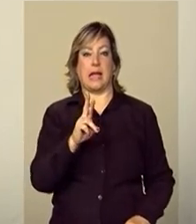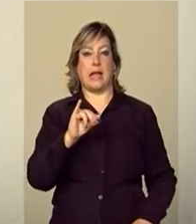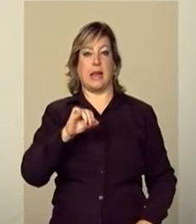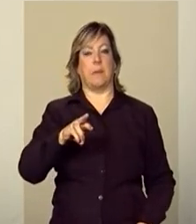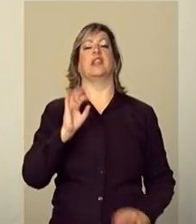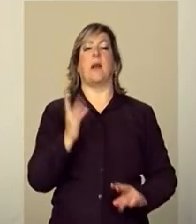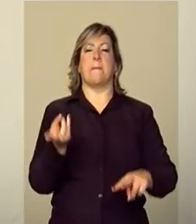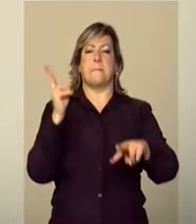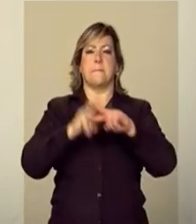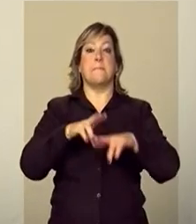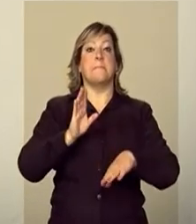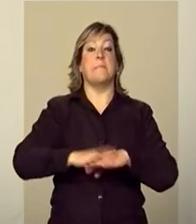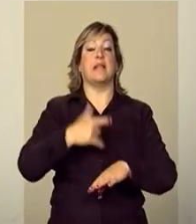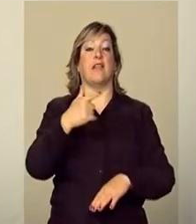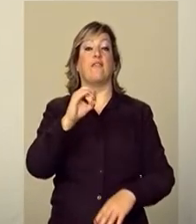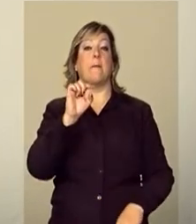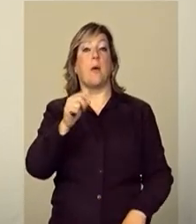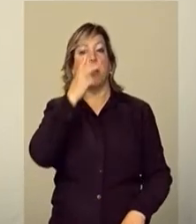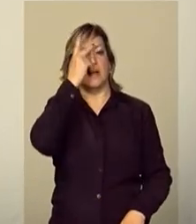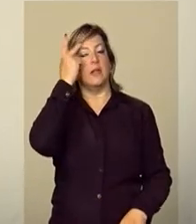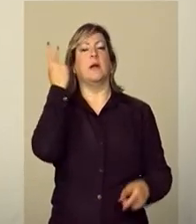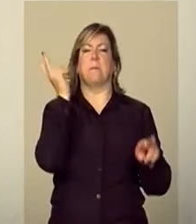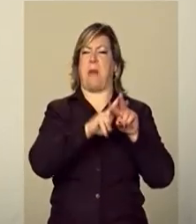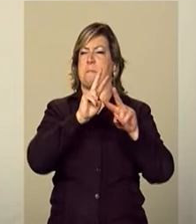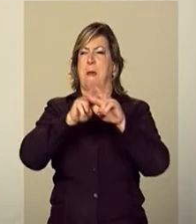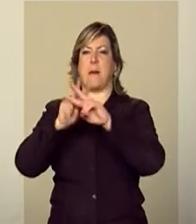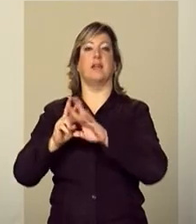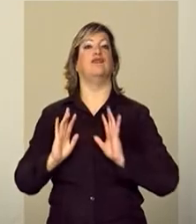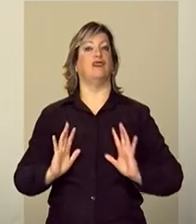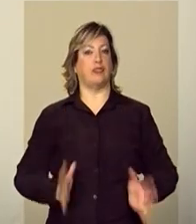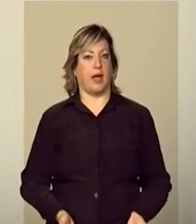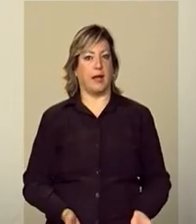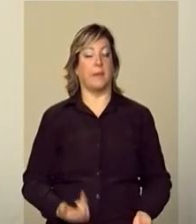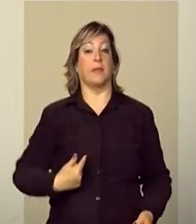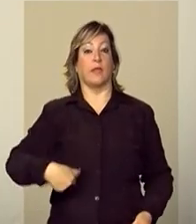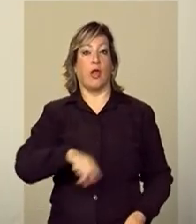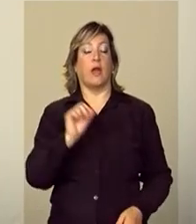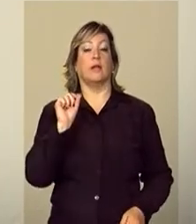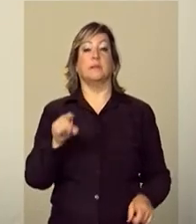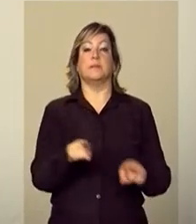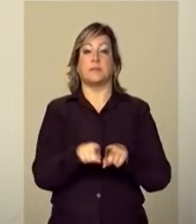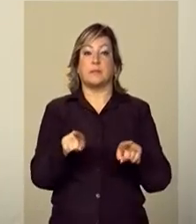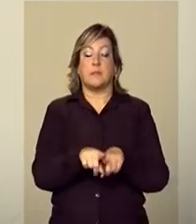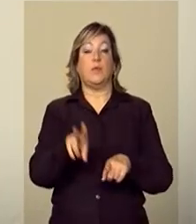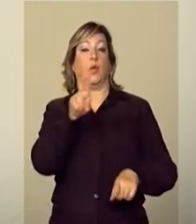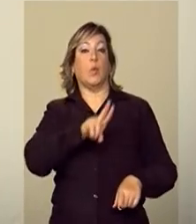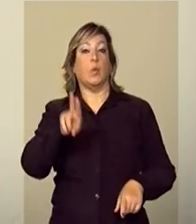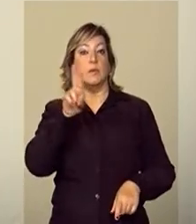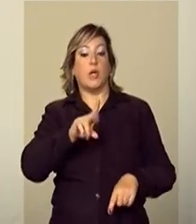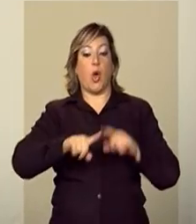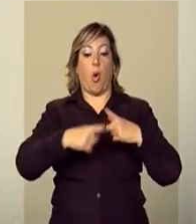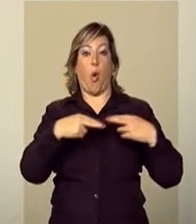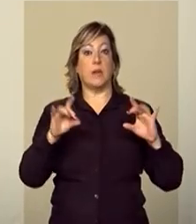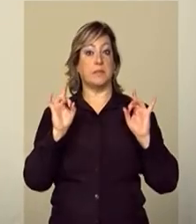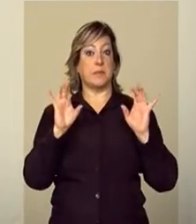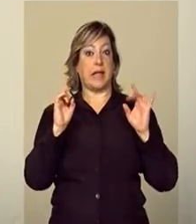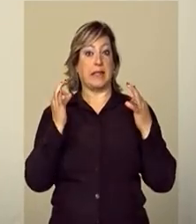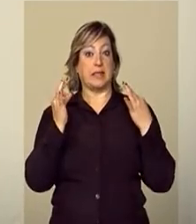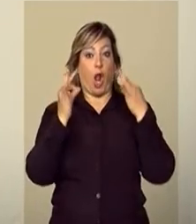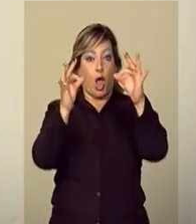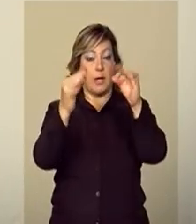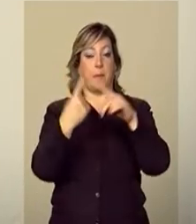mil pessoas além disso nós usamos tão com equipamentos de última geração nessas operações